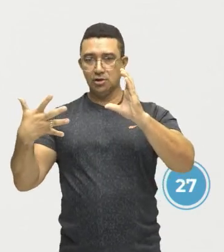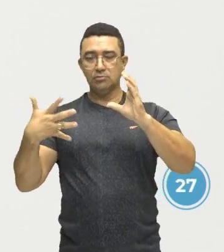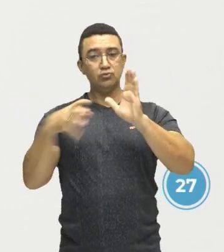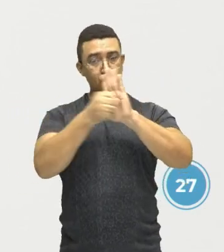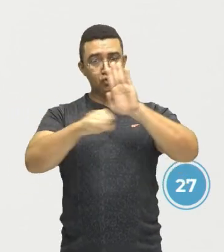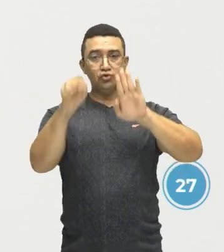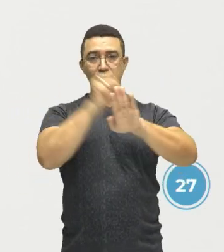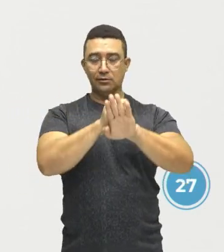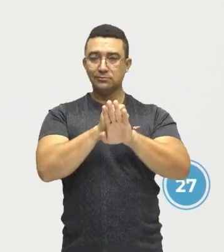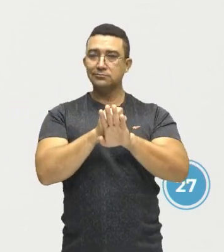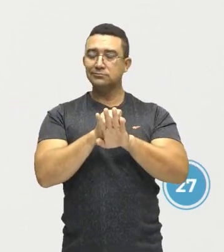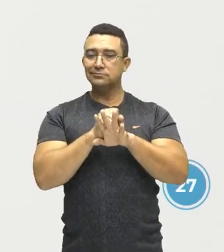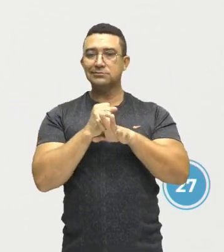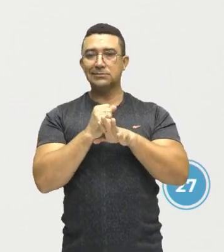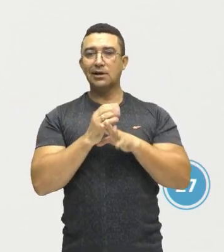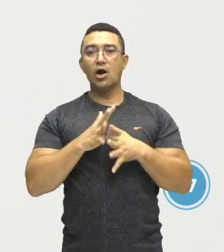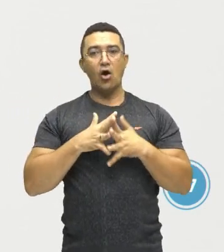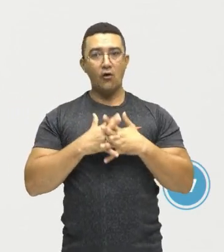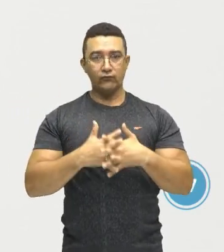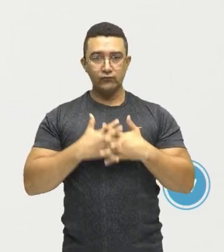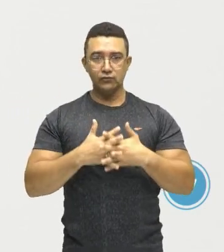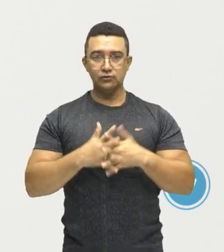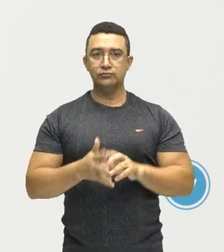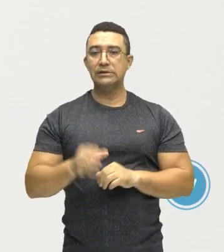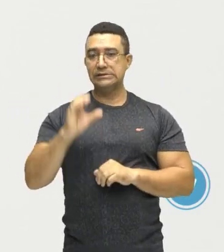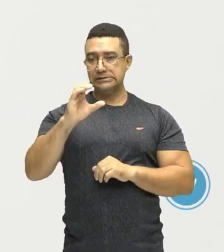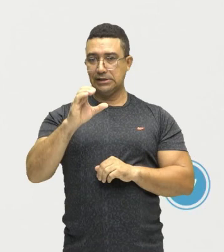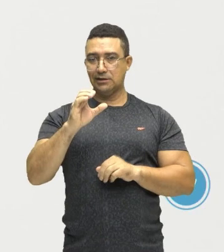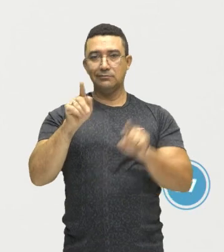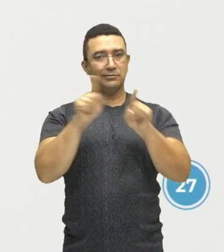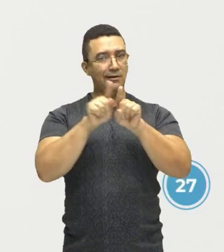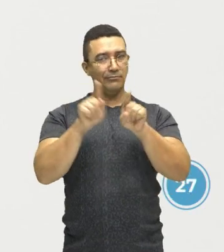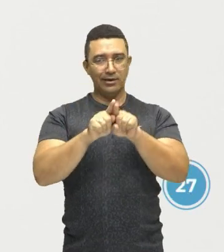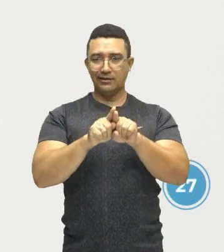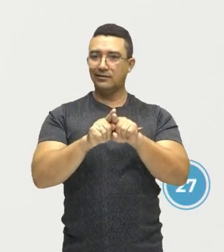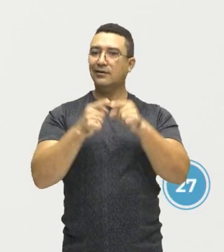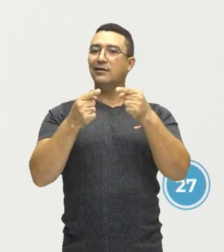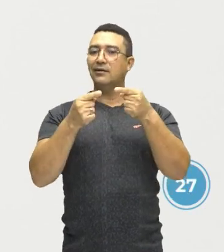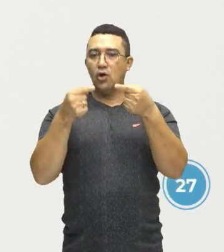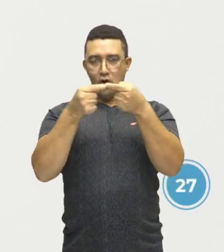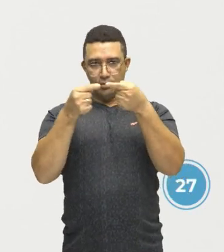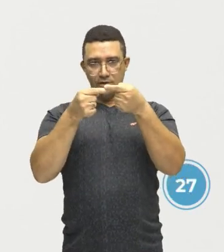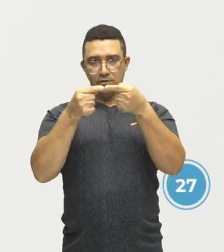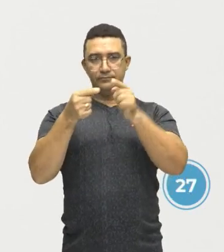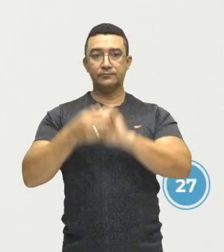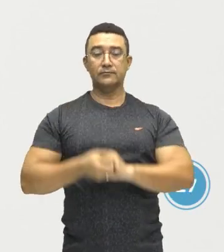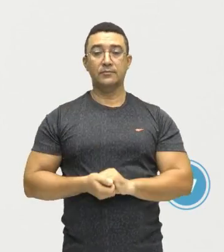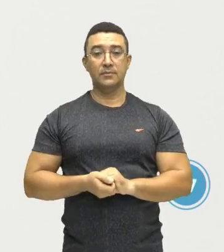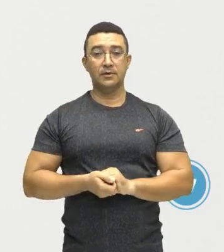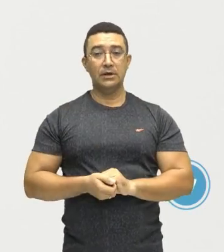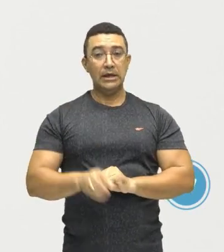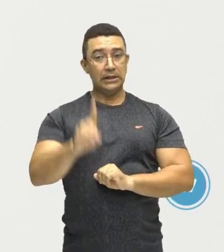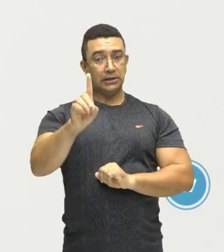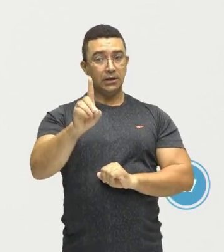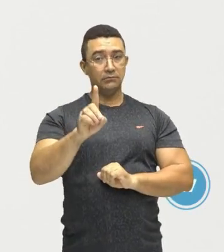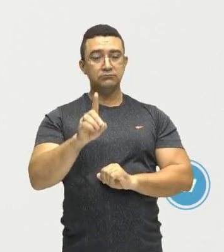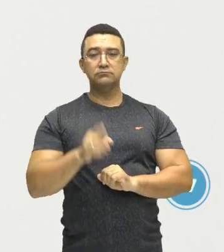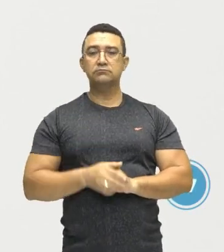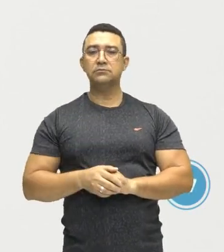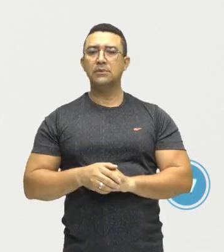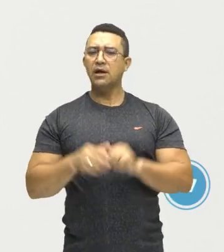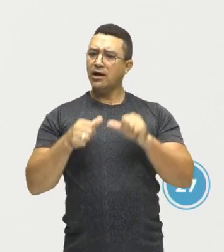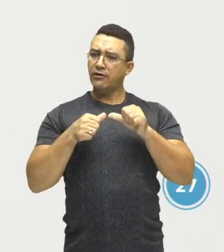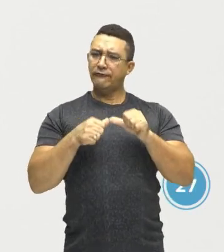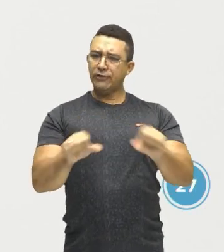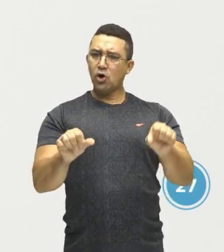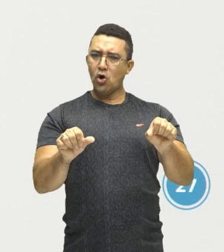dele? Confuso. Muito bem. Então, não é a letra C também. Não é a letra C. Agora, ficou em casa, o que, que nós